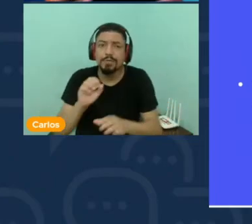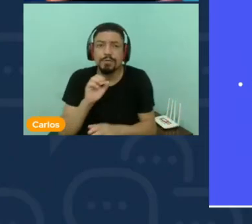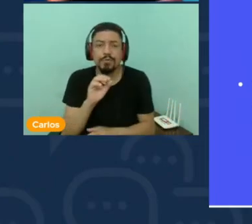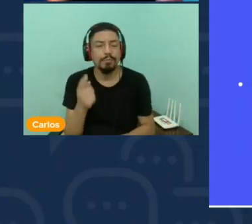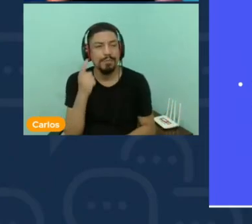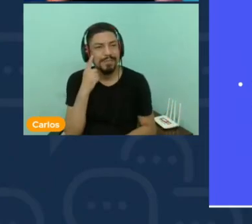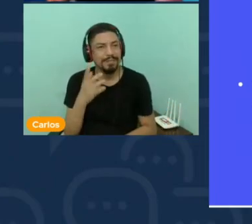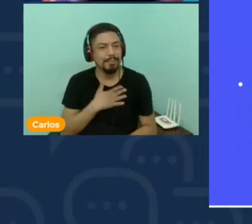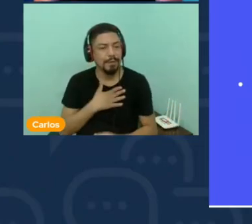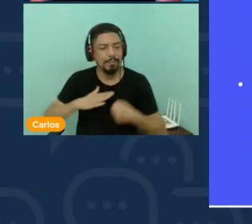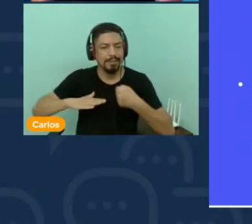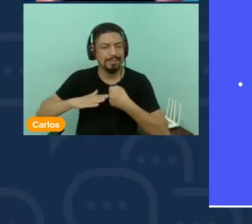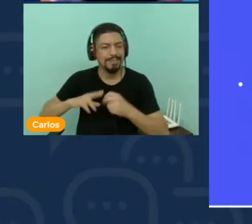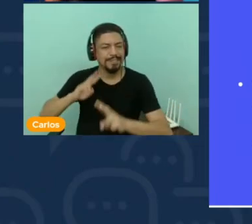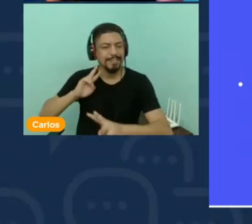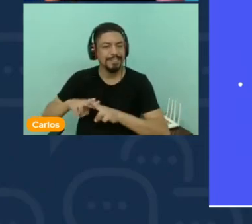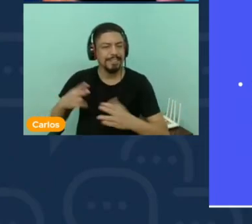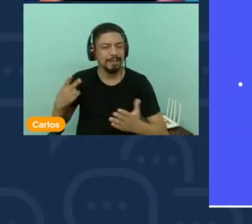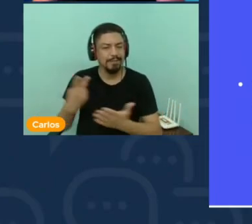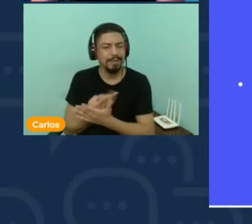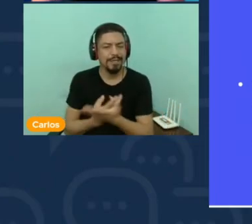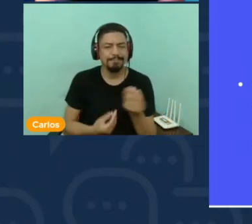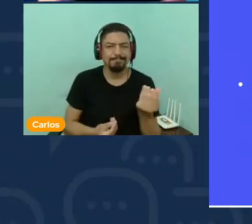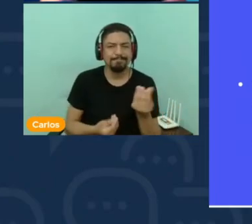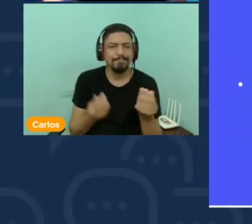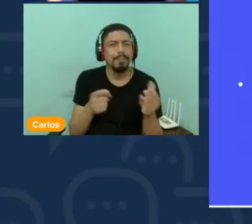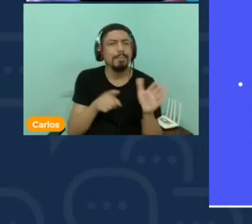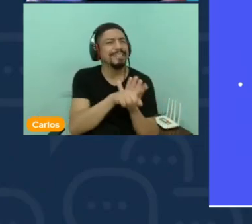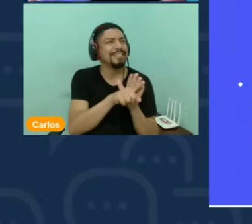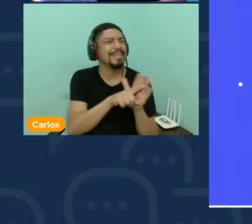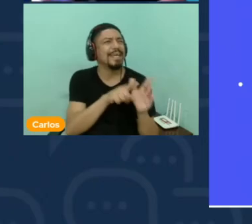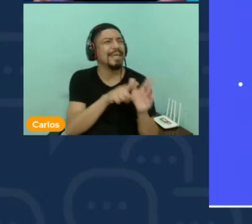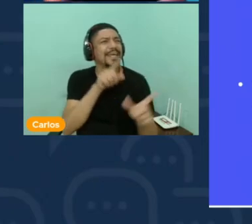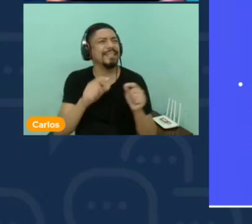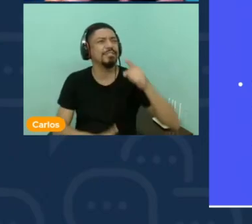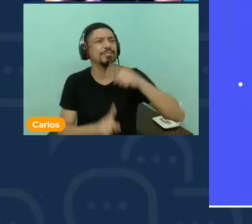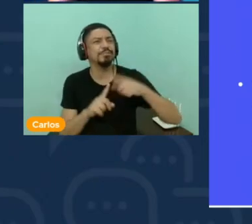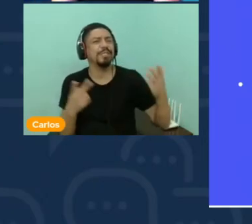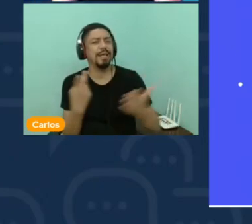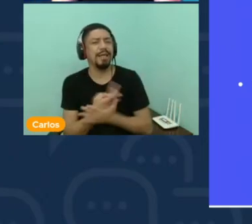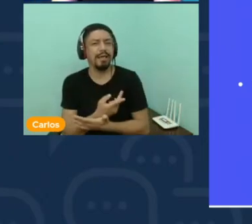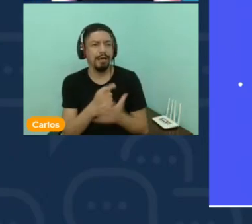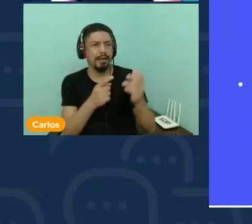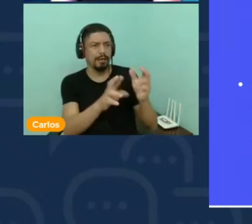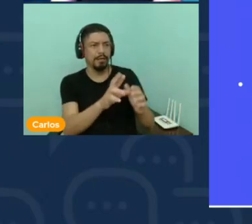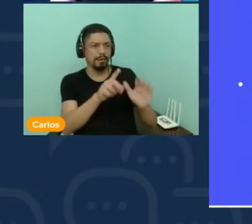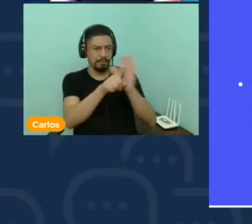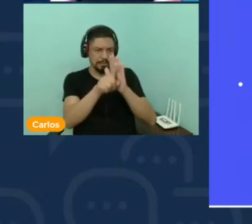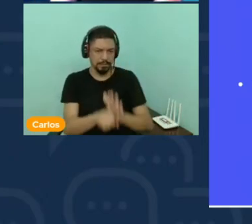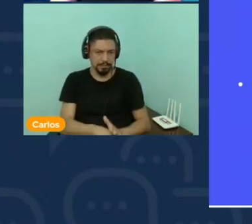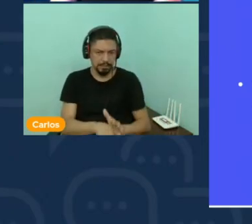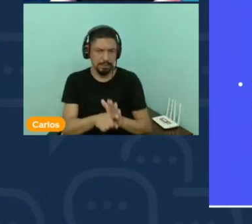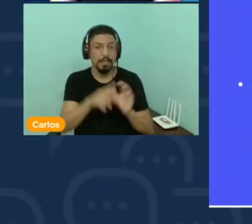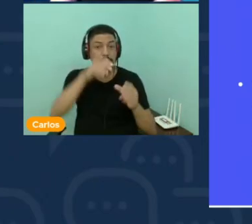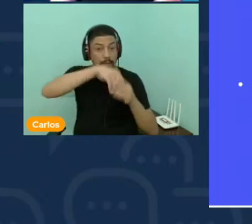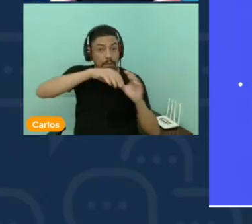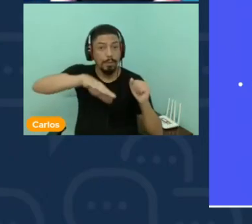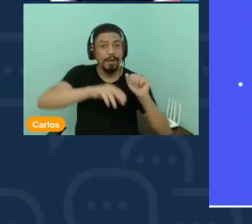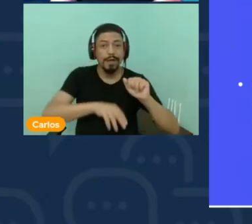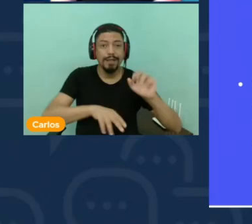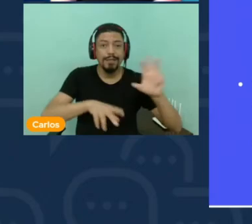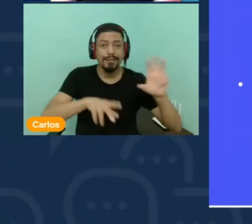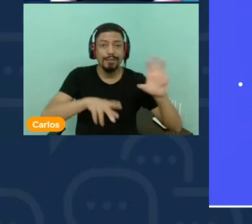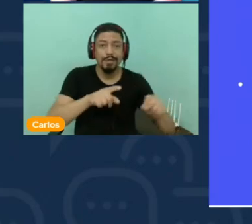puxa, o meu banco de dados está dando um erro tal. Pesquisa aí para mim o que é esse erro Isso tudo dentro do ambiente da AWS, dentro